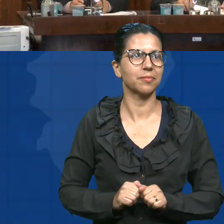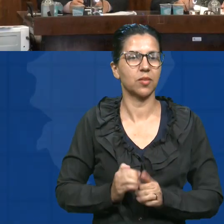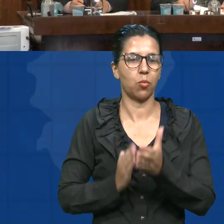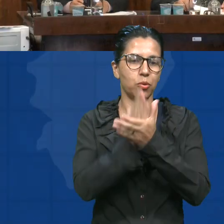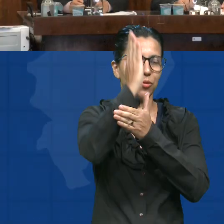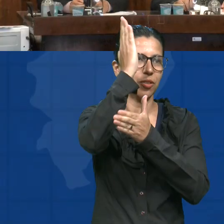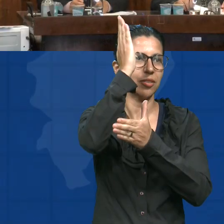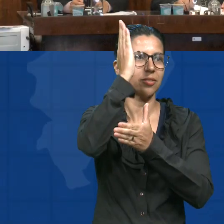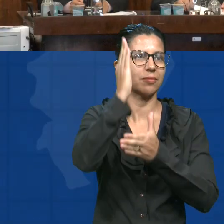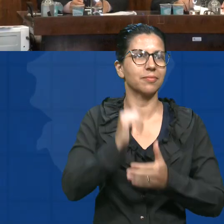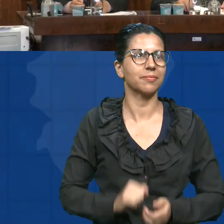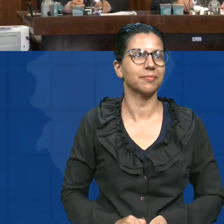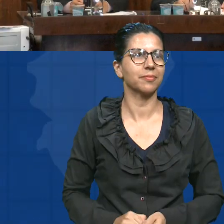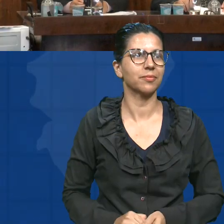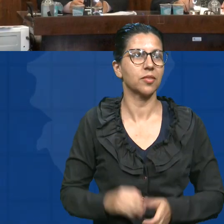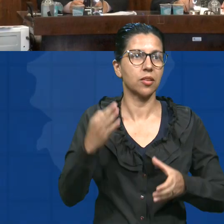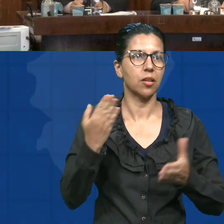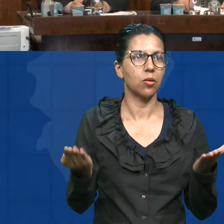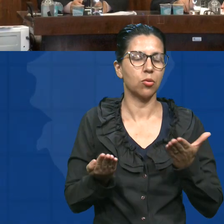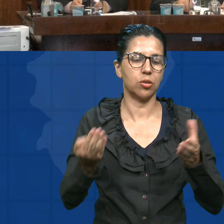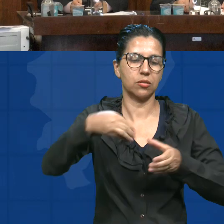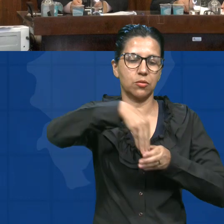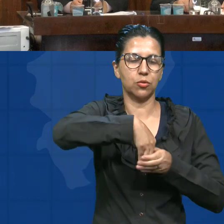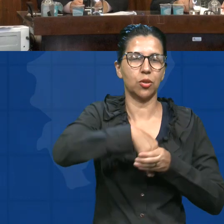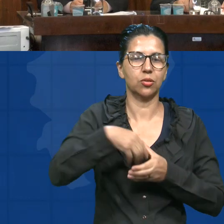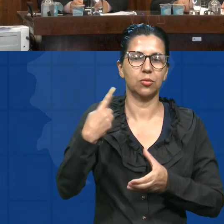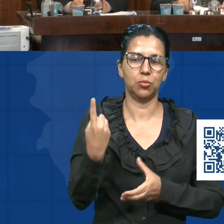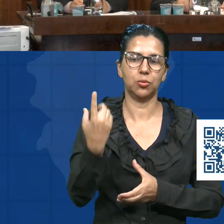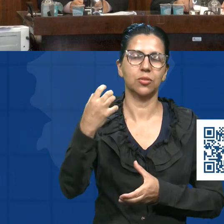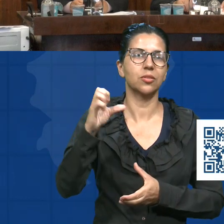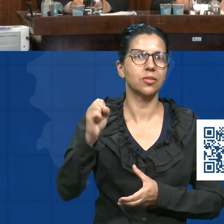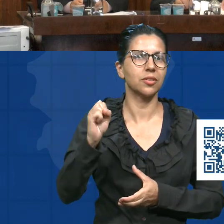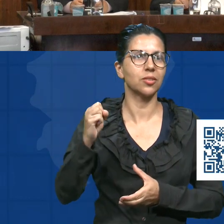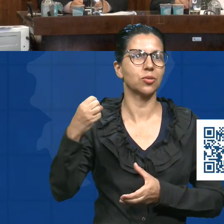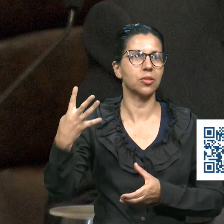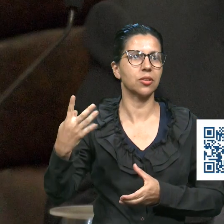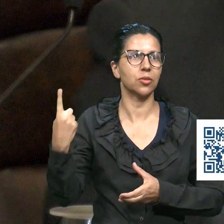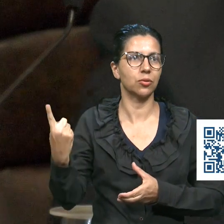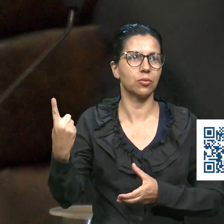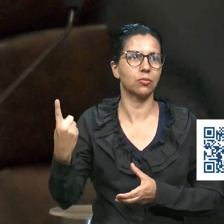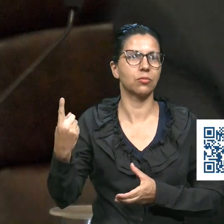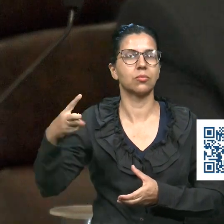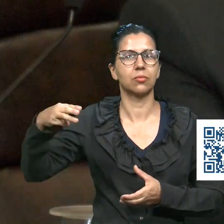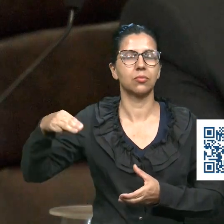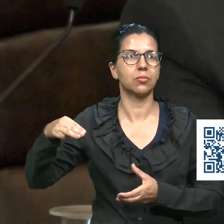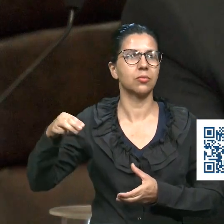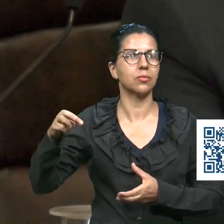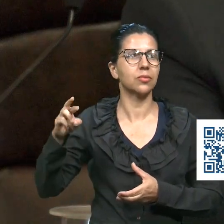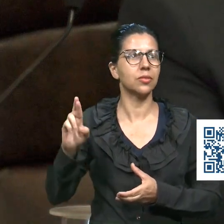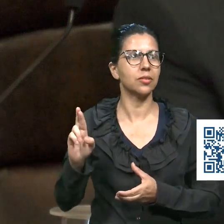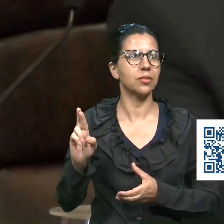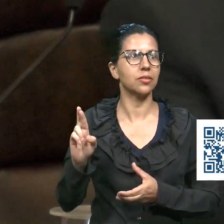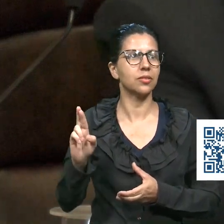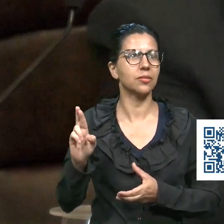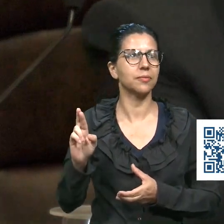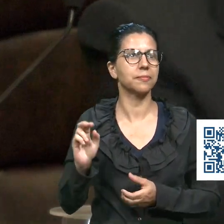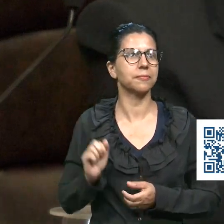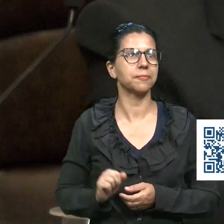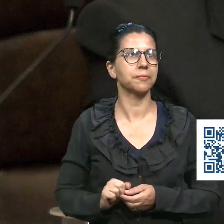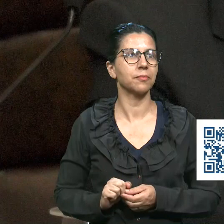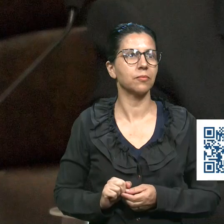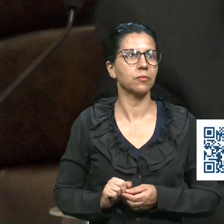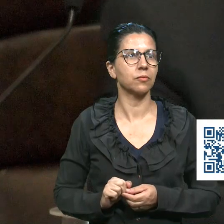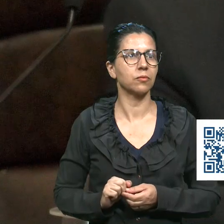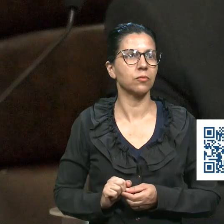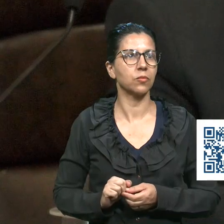Aprovados. Requerimentos que dependem de discussão e votação. Requerimento número 1841/2023, de autoria do vereador Marcos Rezende. A discussão está em